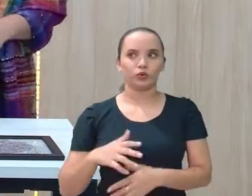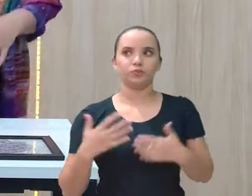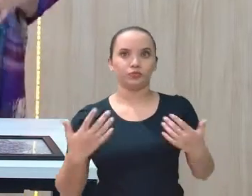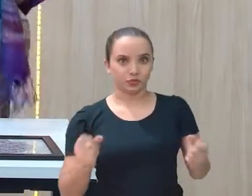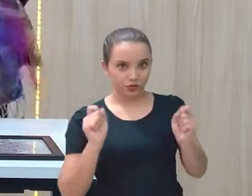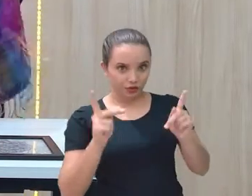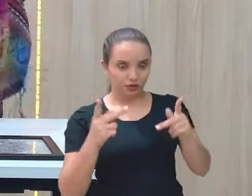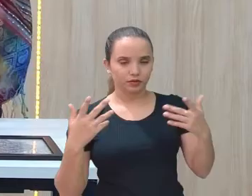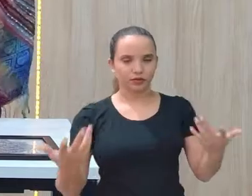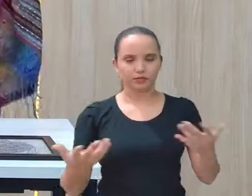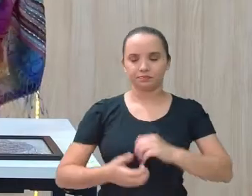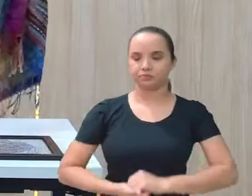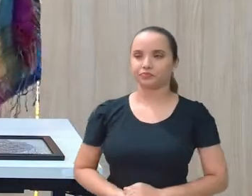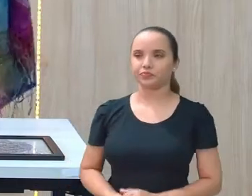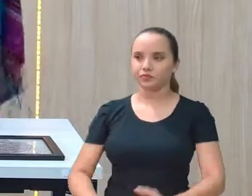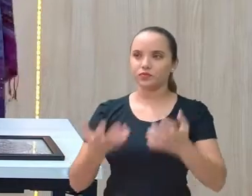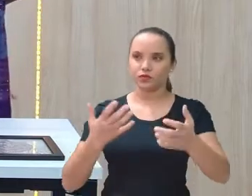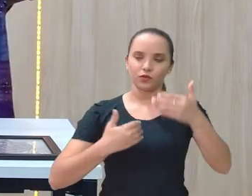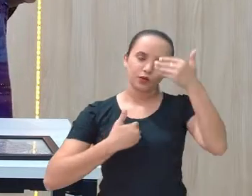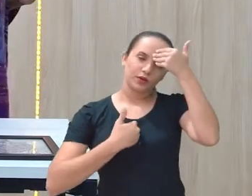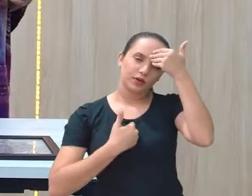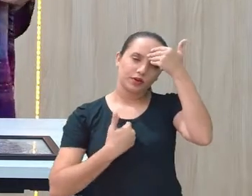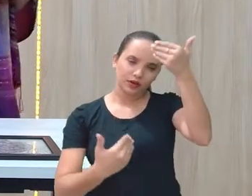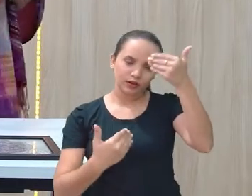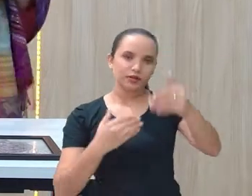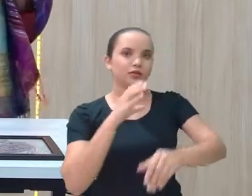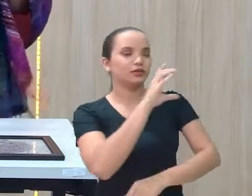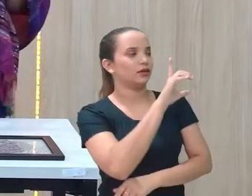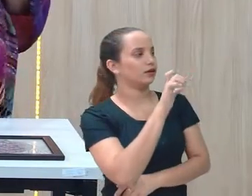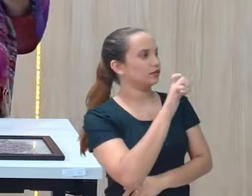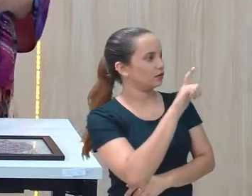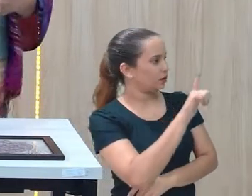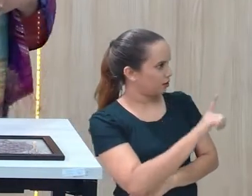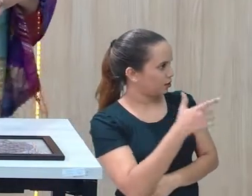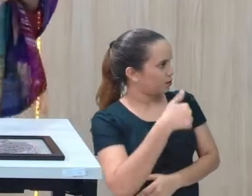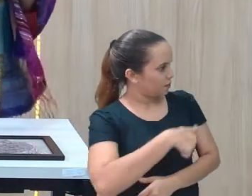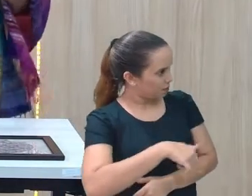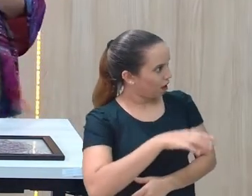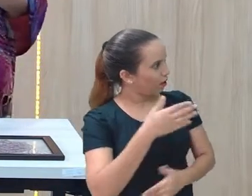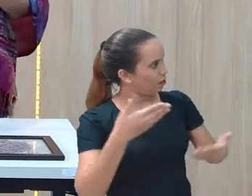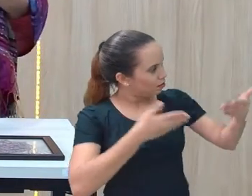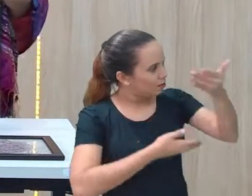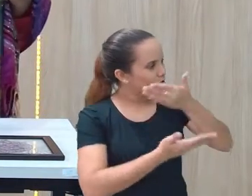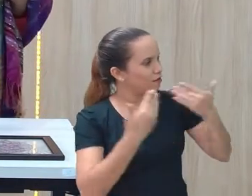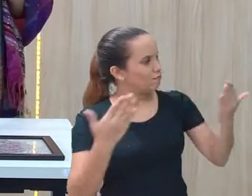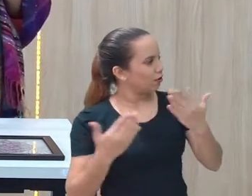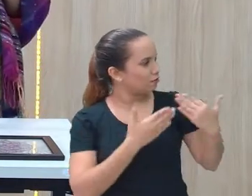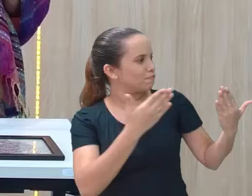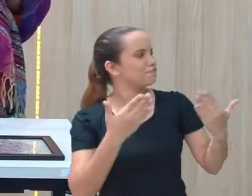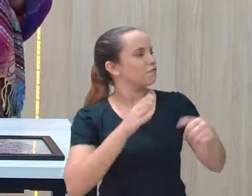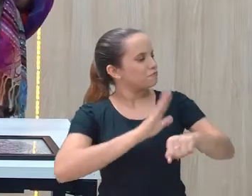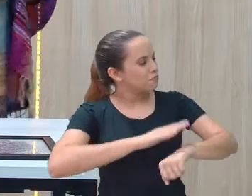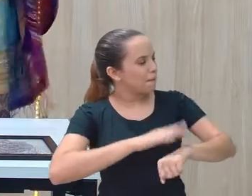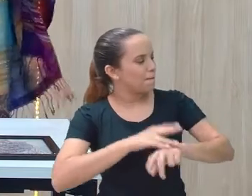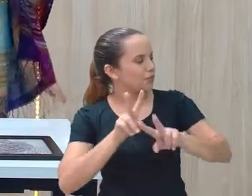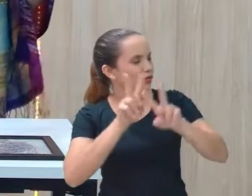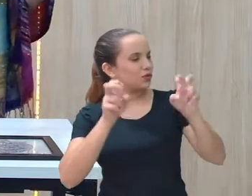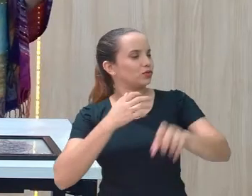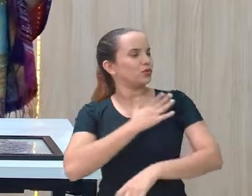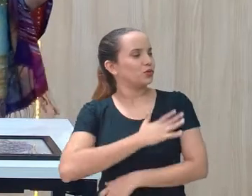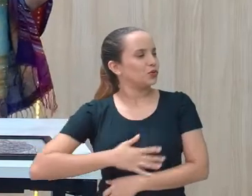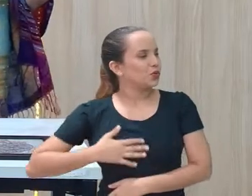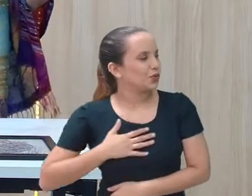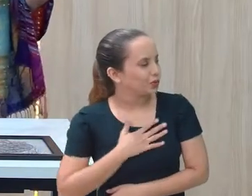só. Eu quero agradecer a Celi por estar aqui nesse bate-papo, nesse momento, com um assunto que eu gosto tanto,